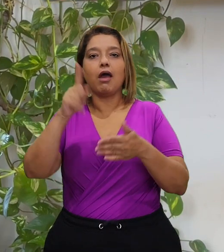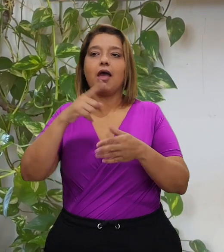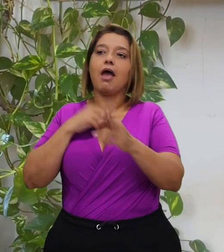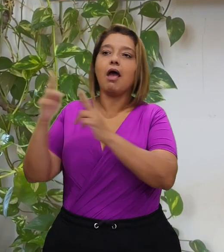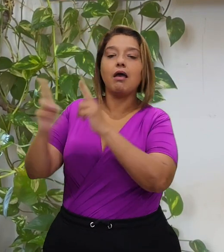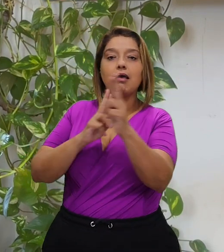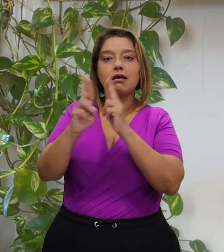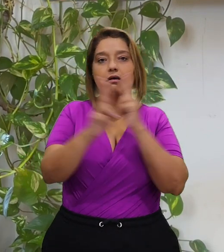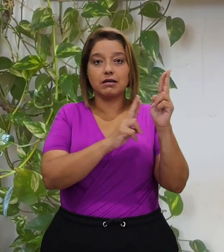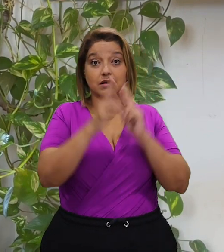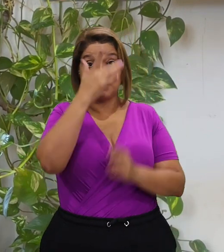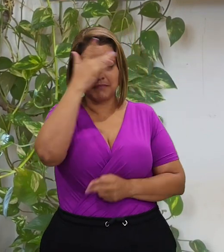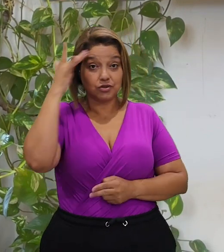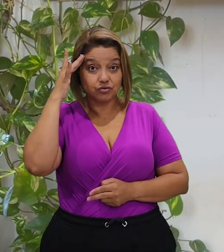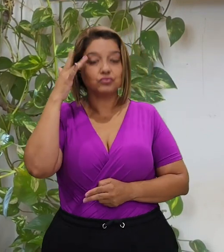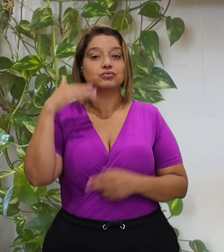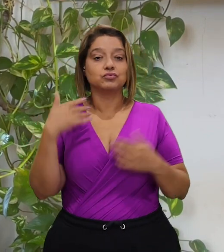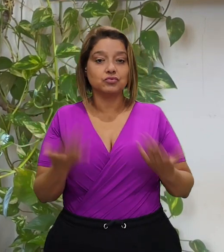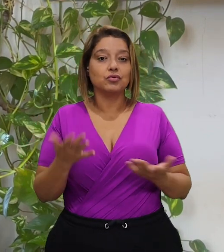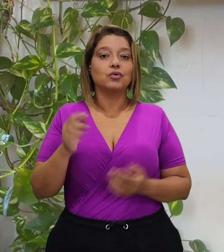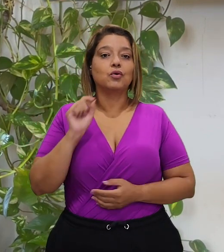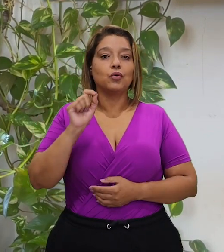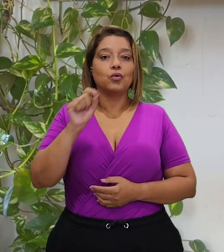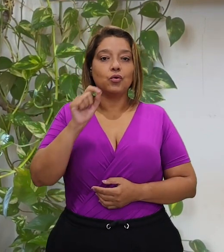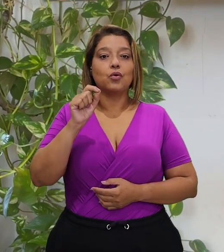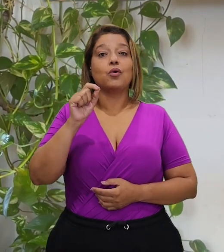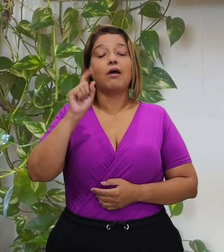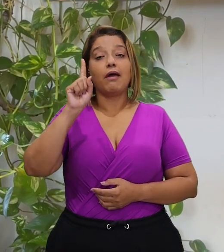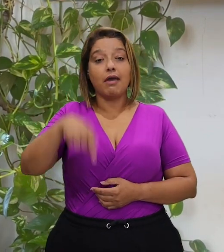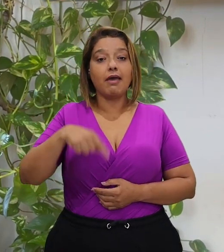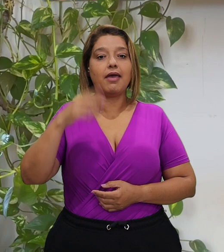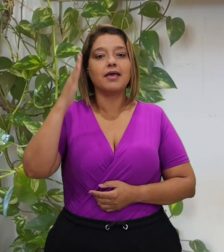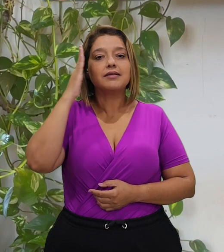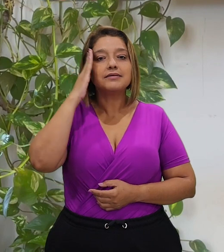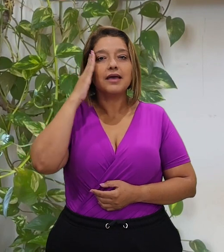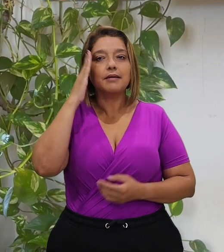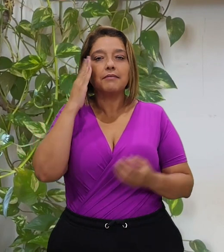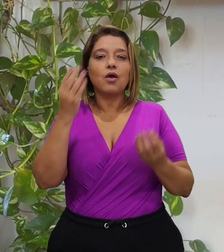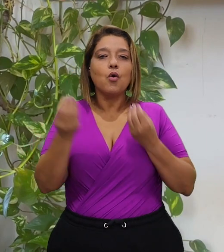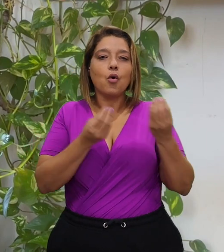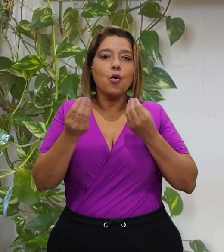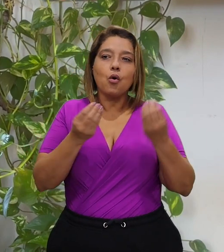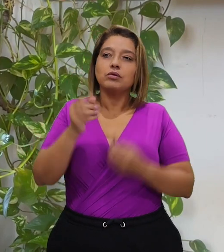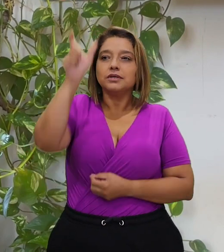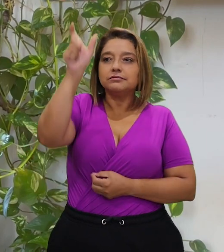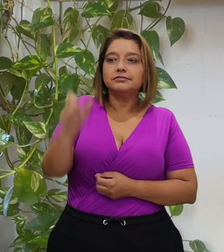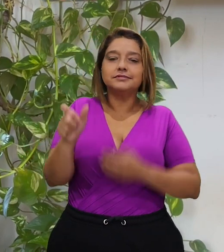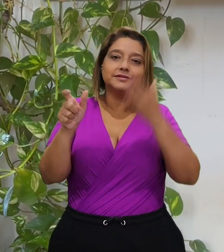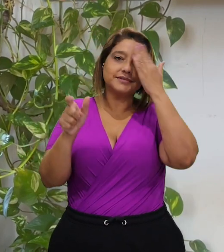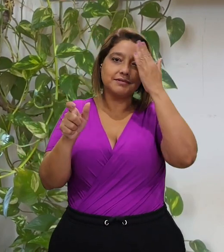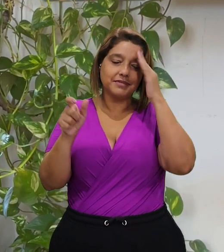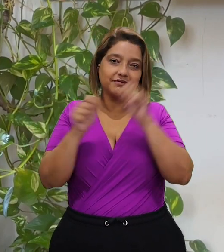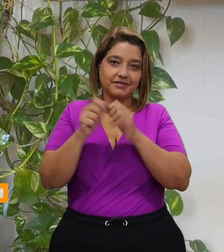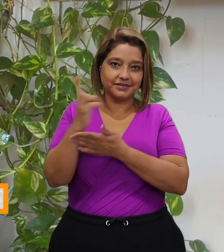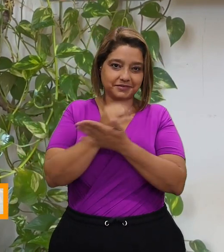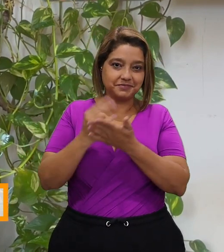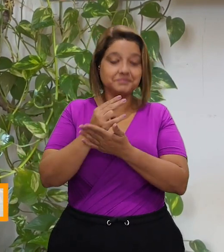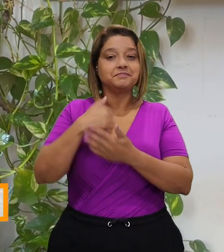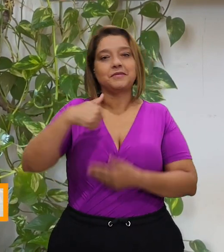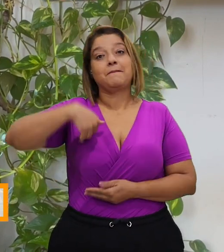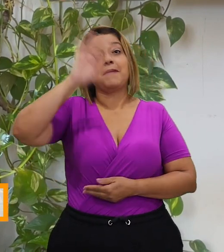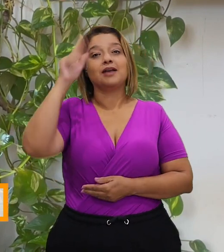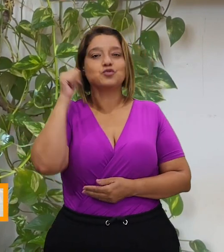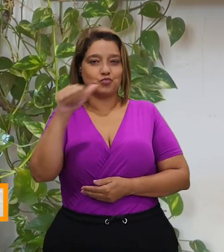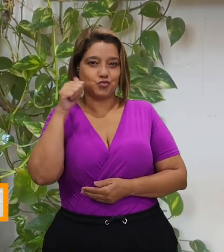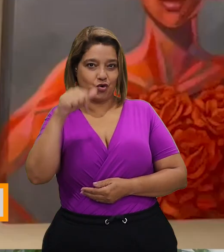meu trabalho ele é muito movido nessa relação das pessoas. Então, uma temática principal minha é